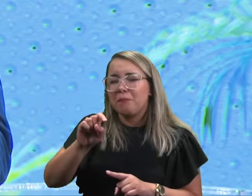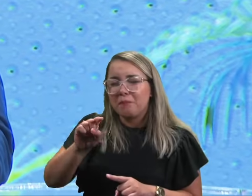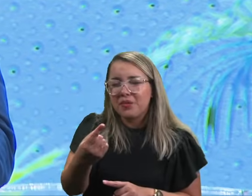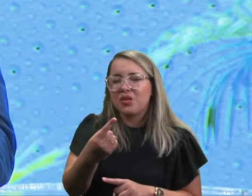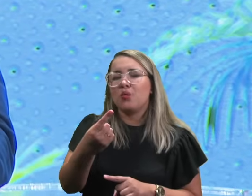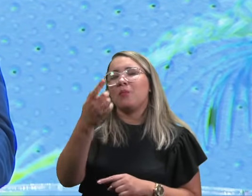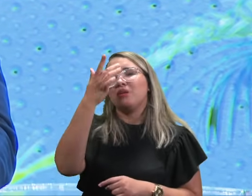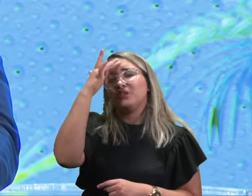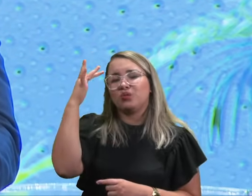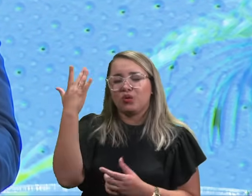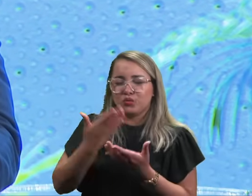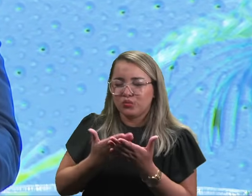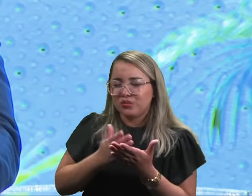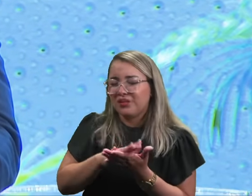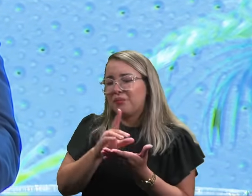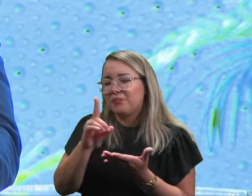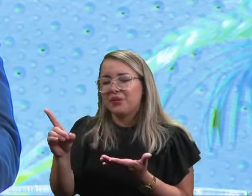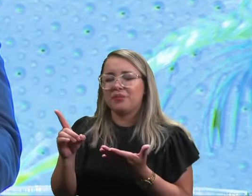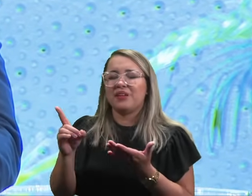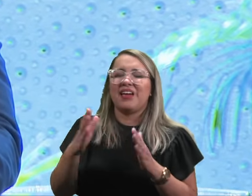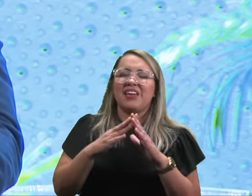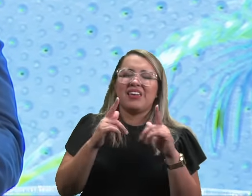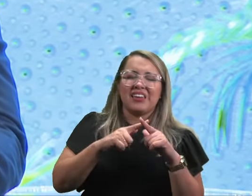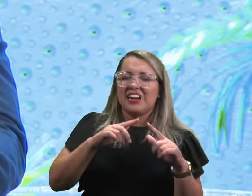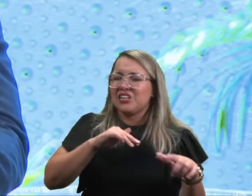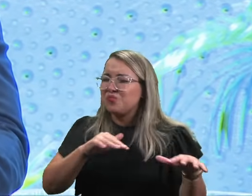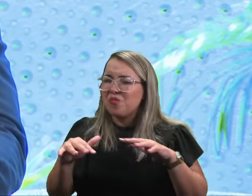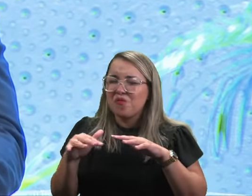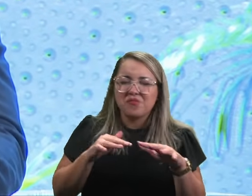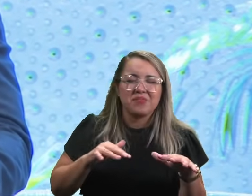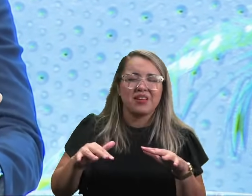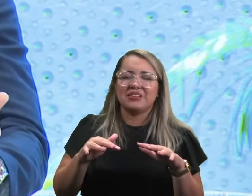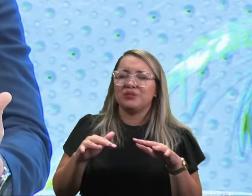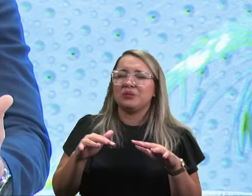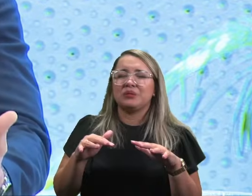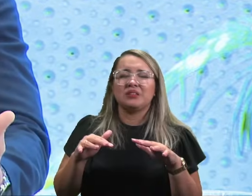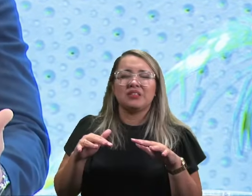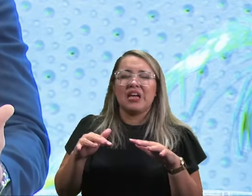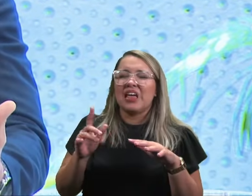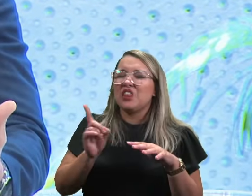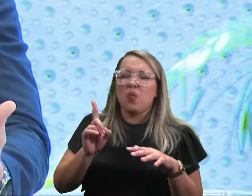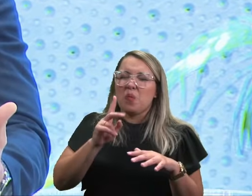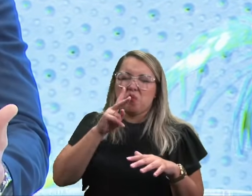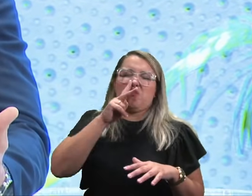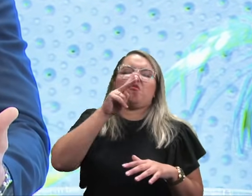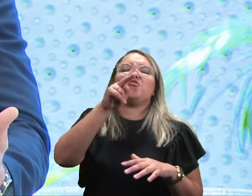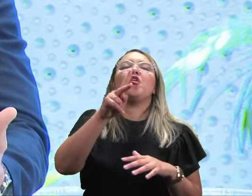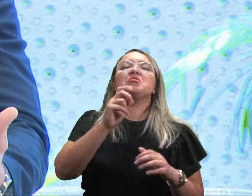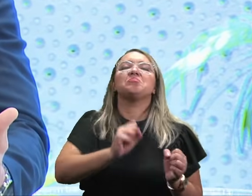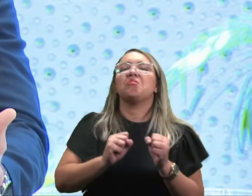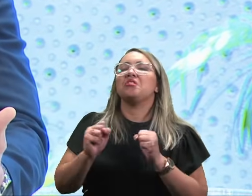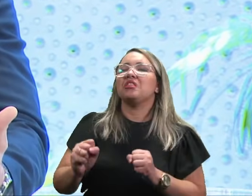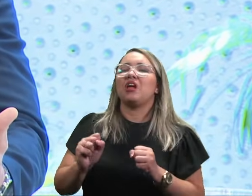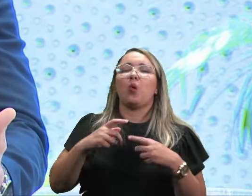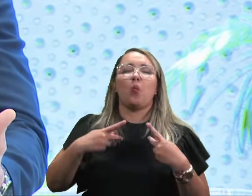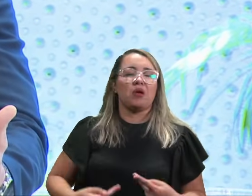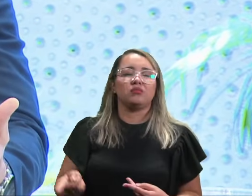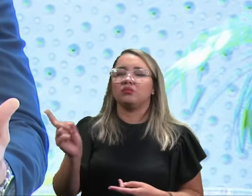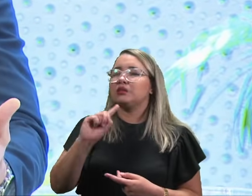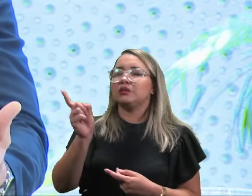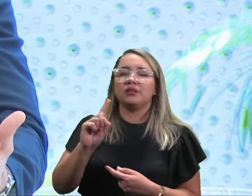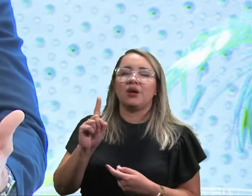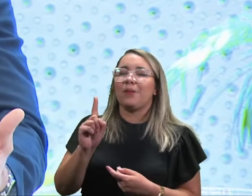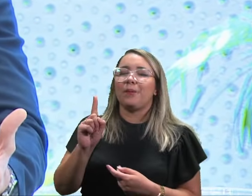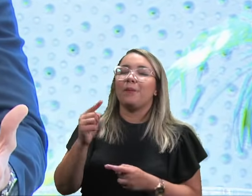recebendo estudos bíblicos, uma igreja em movimento, Pai, não por força ou por poder humanos, mas